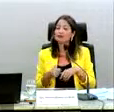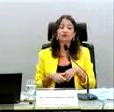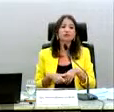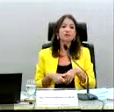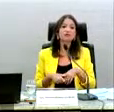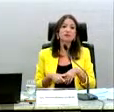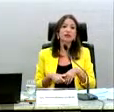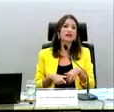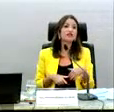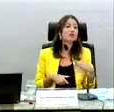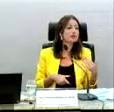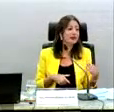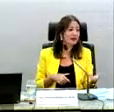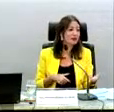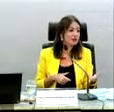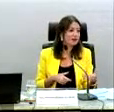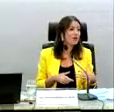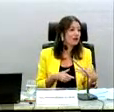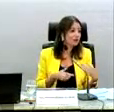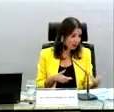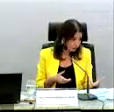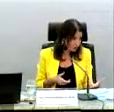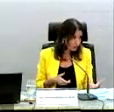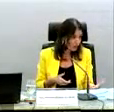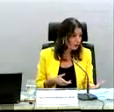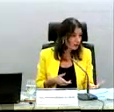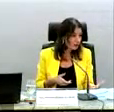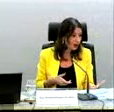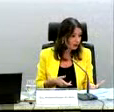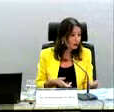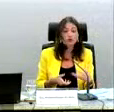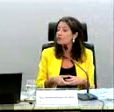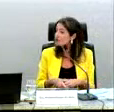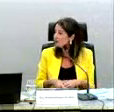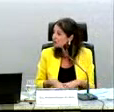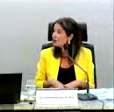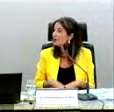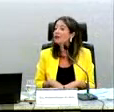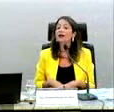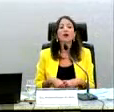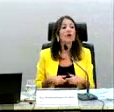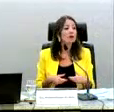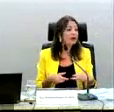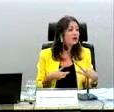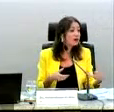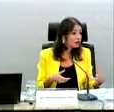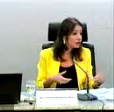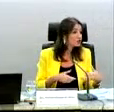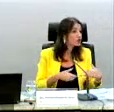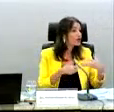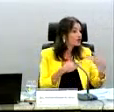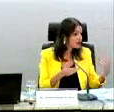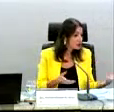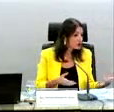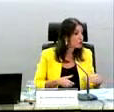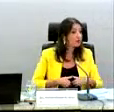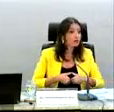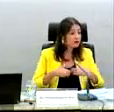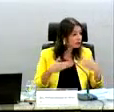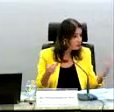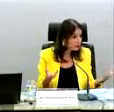banheiro, elas não conseguem cozinhar o alimento de forma adequada. Quando cozinham, comem alimentos, às